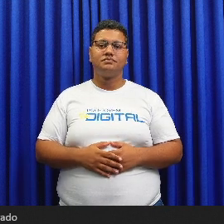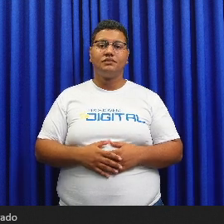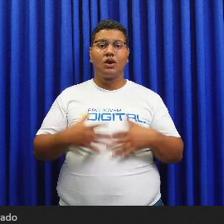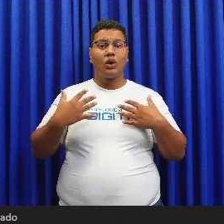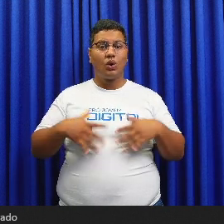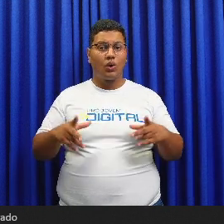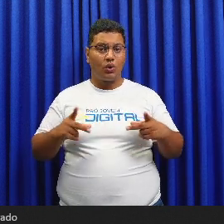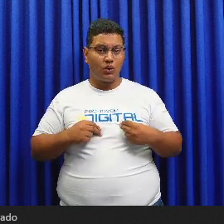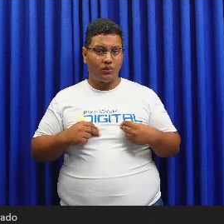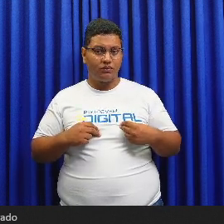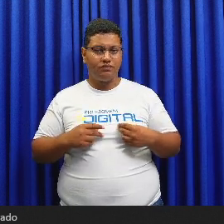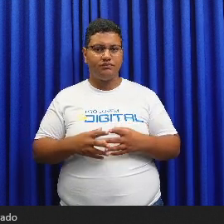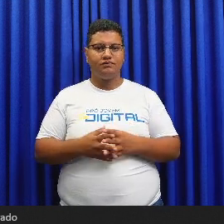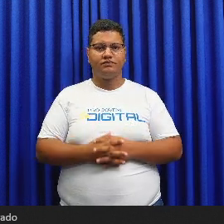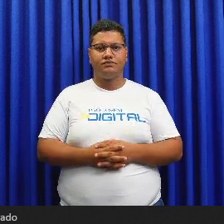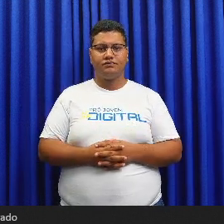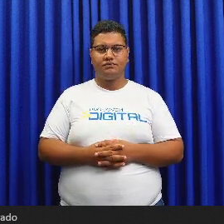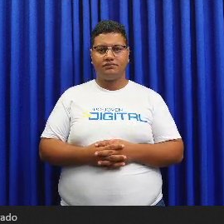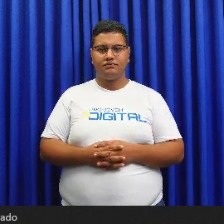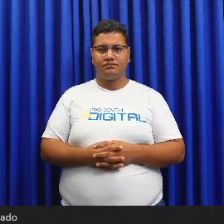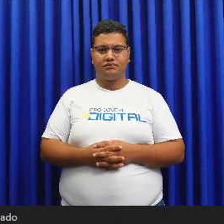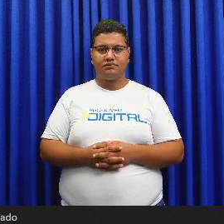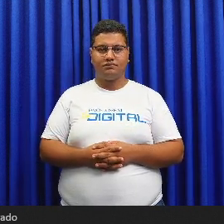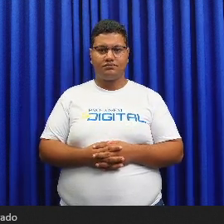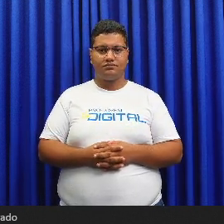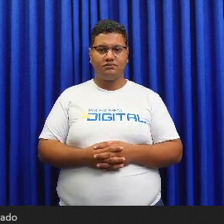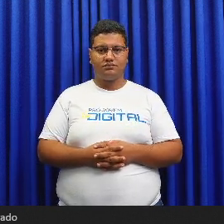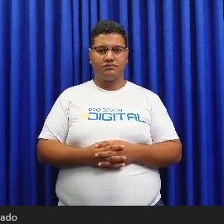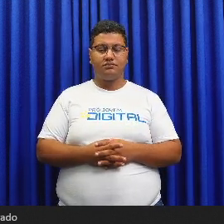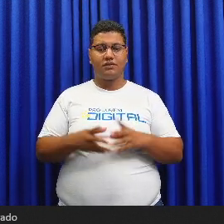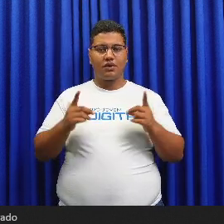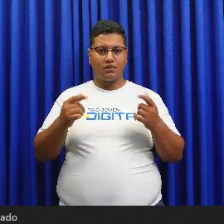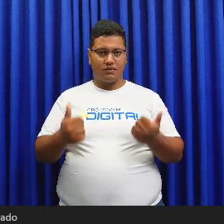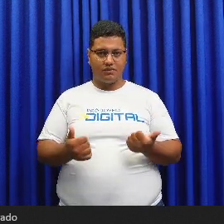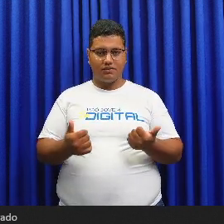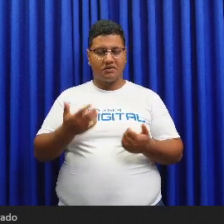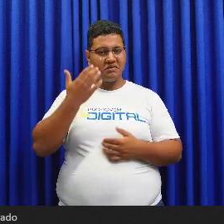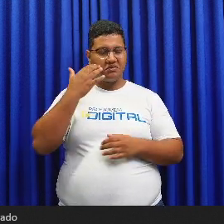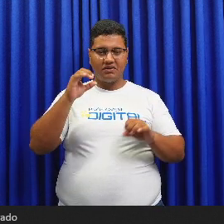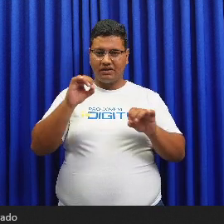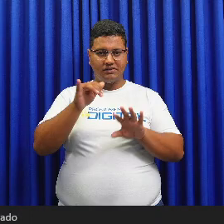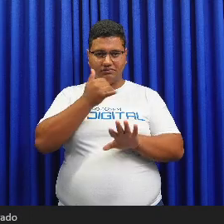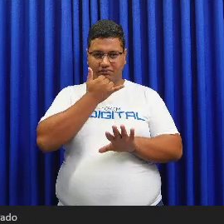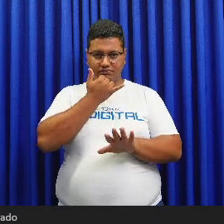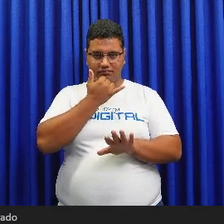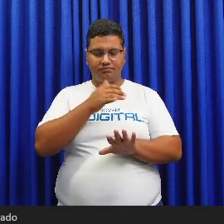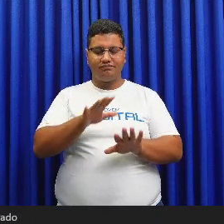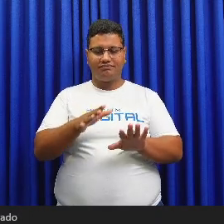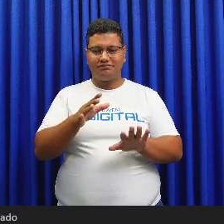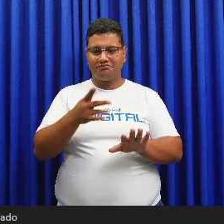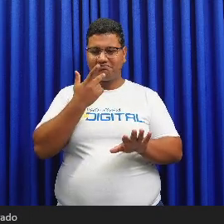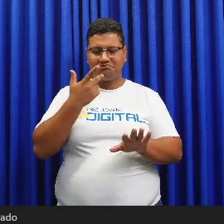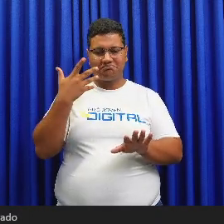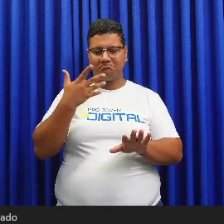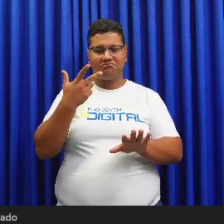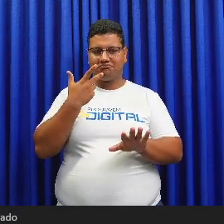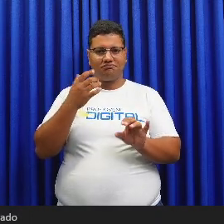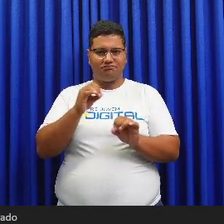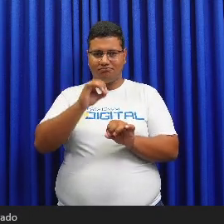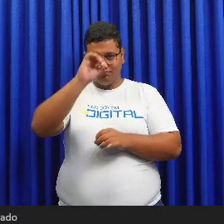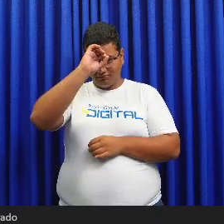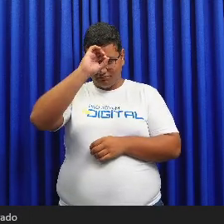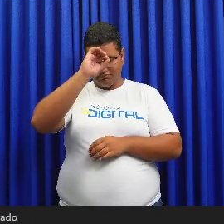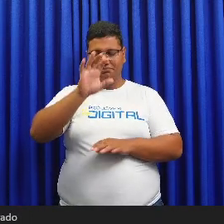Oops, you need to schedule an update for someone in the future. Ok, eu não entendi. Eu não entendi o que ele falou.